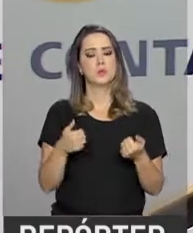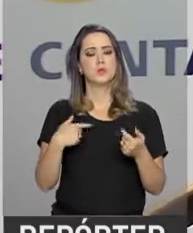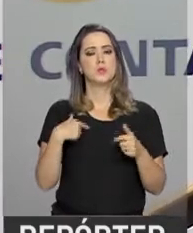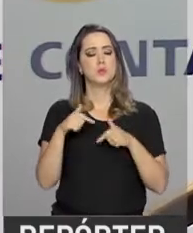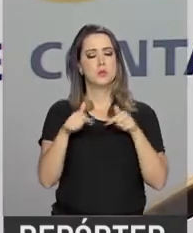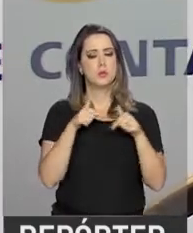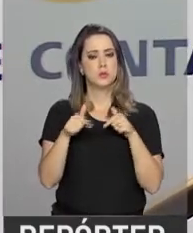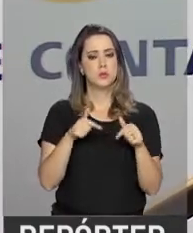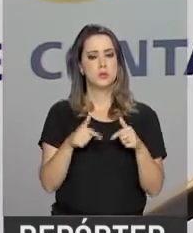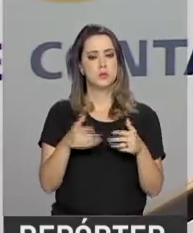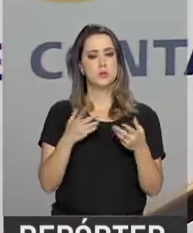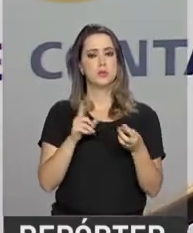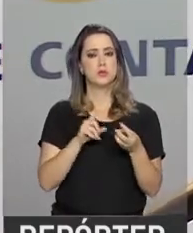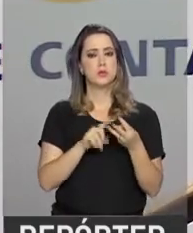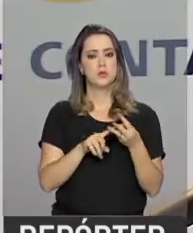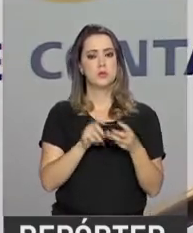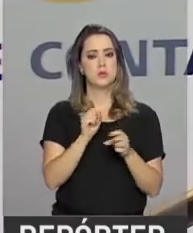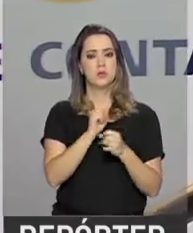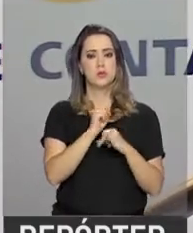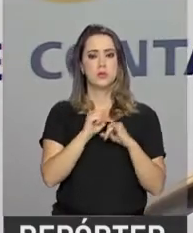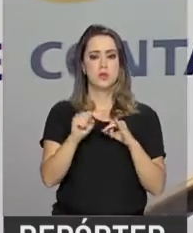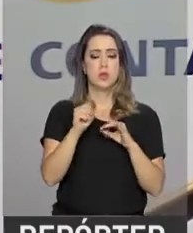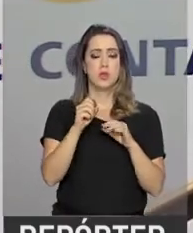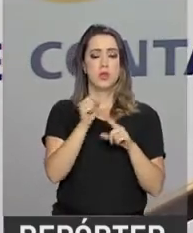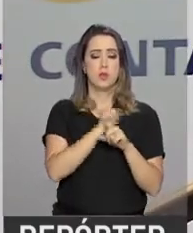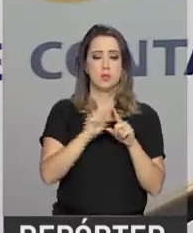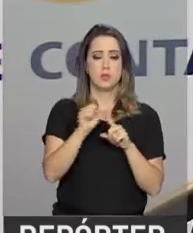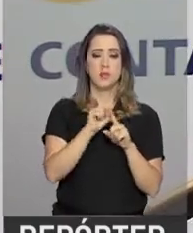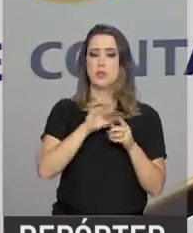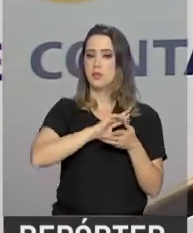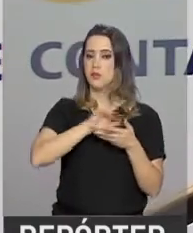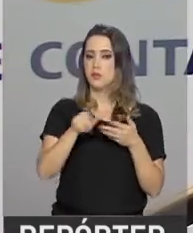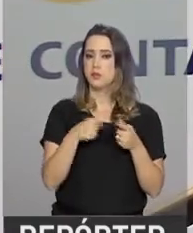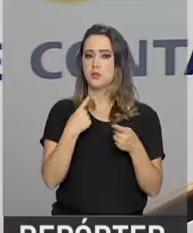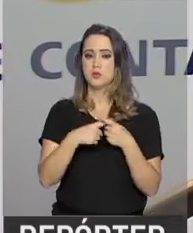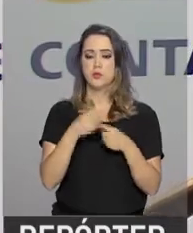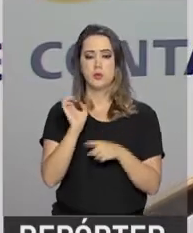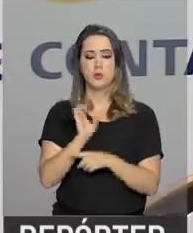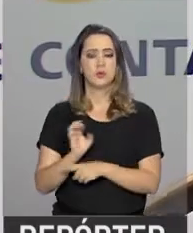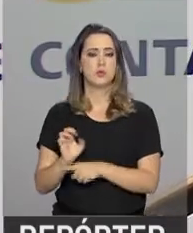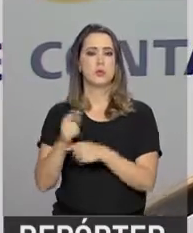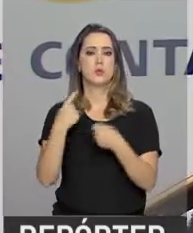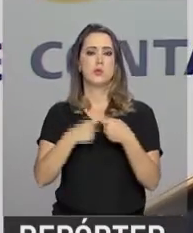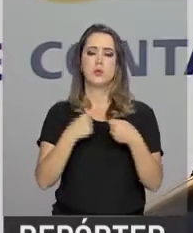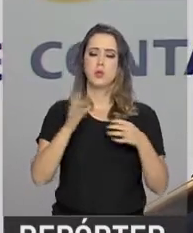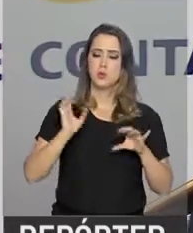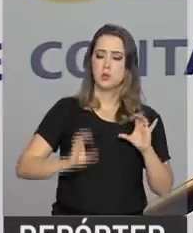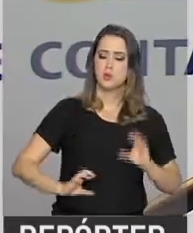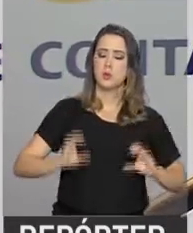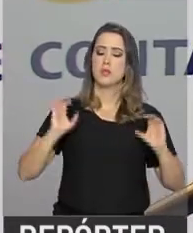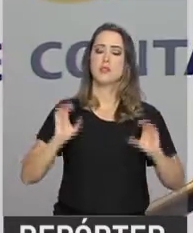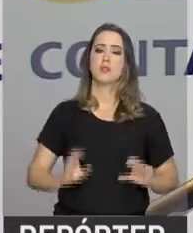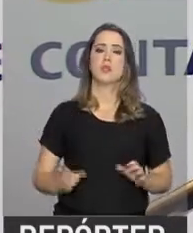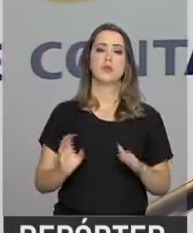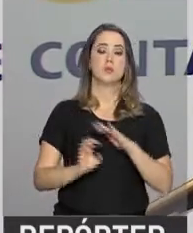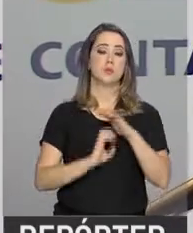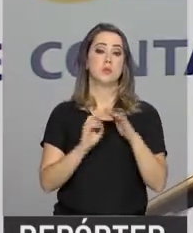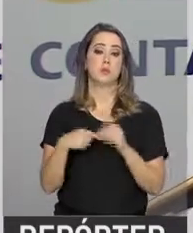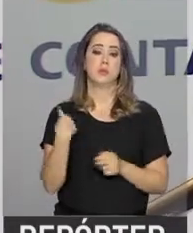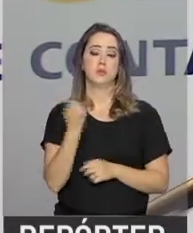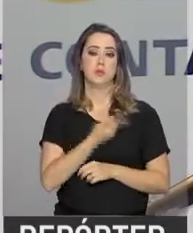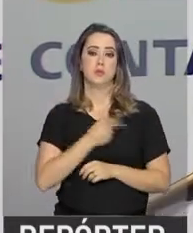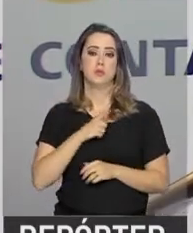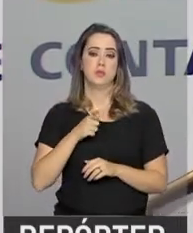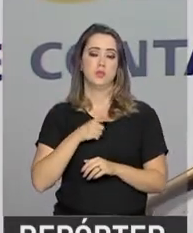práticas ganha a sociedade de modo geral é estado cidadão empresas porque nós temos